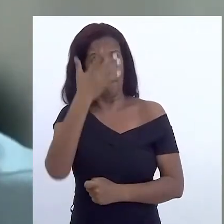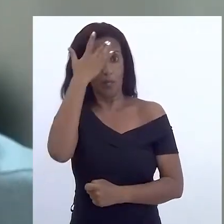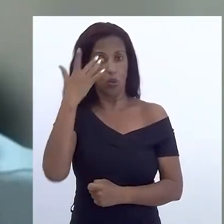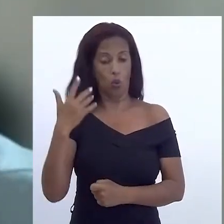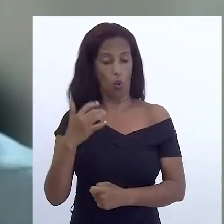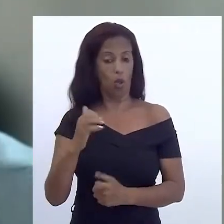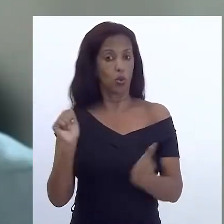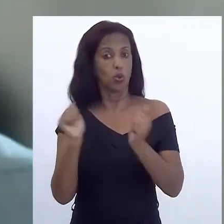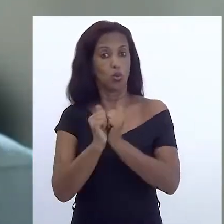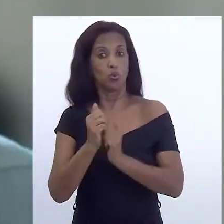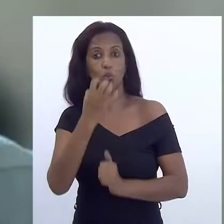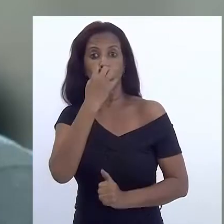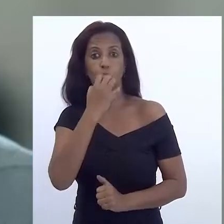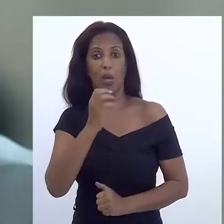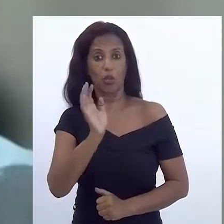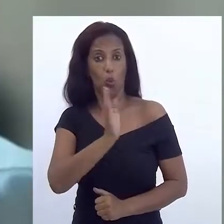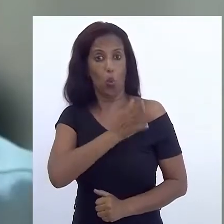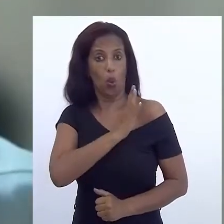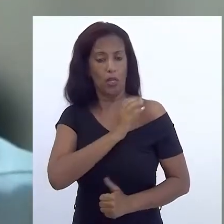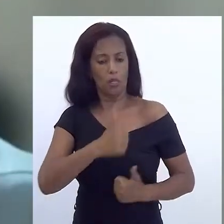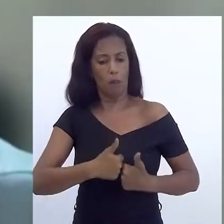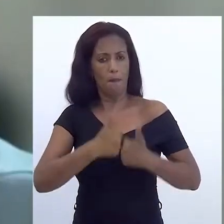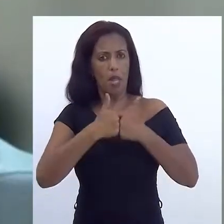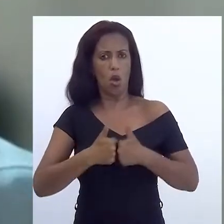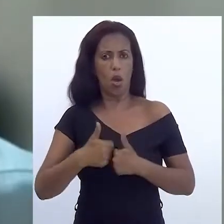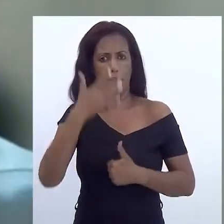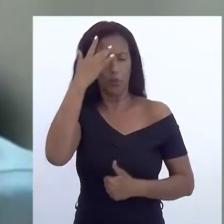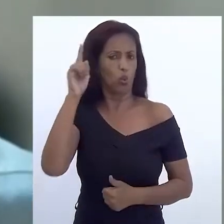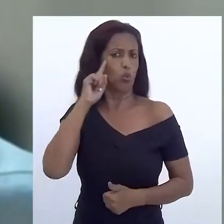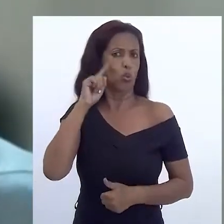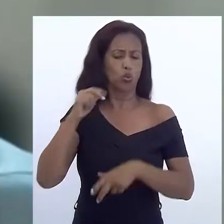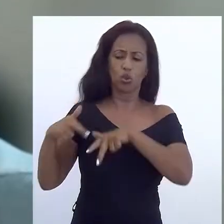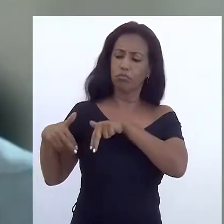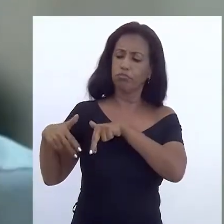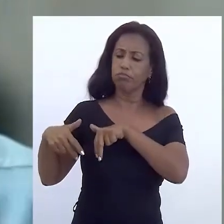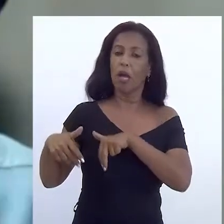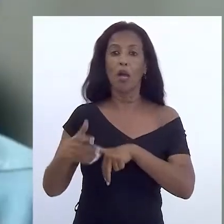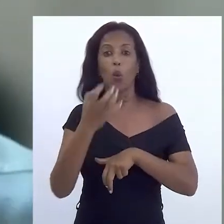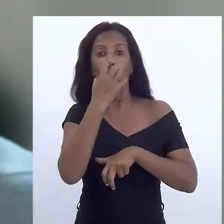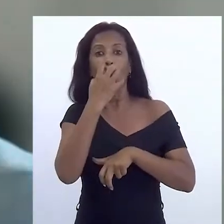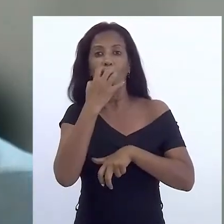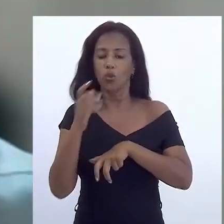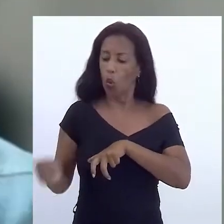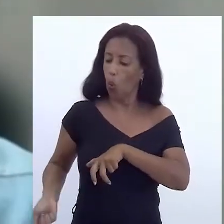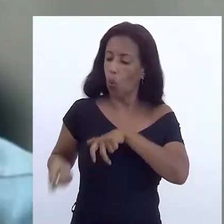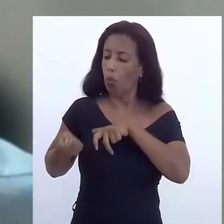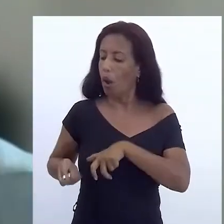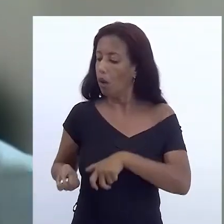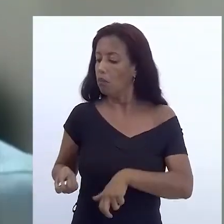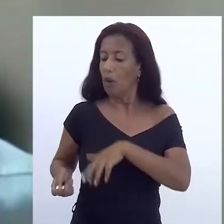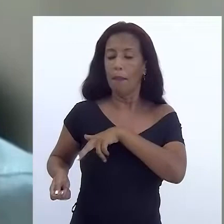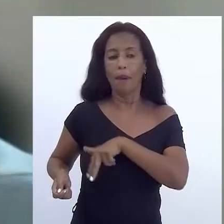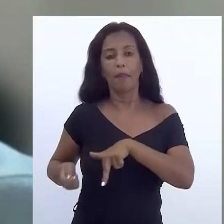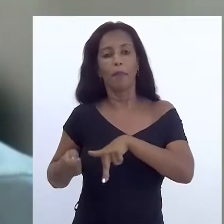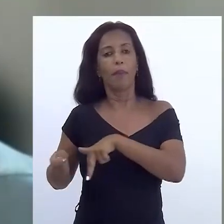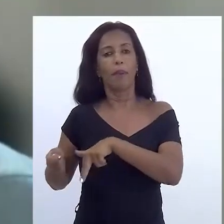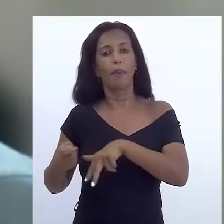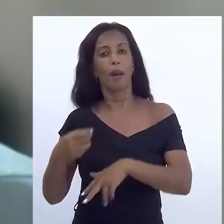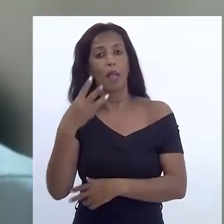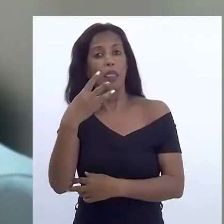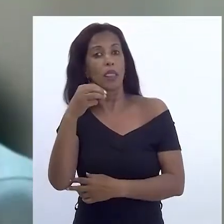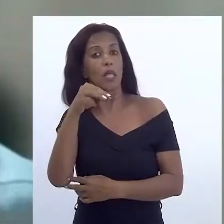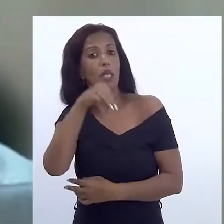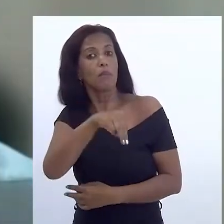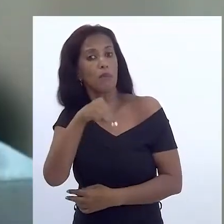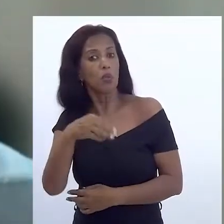seu cão tem uma melhora a nível cardiovascular. Um benefício cardiovascular, um benefício maior. Meia hora de caminhada por dia para o seu